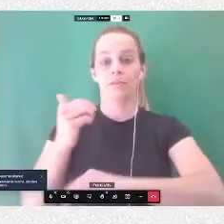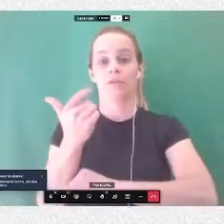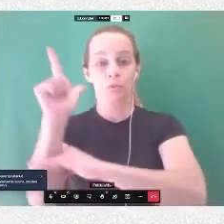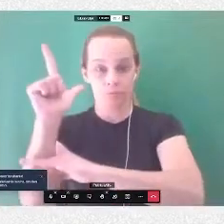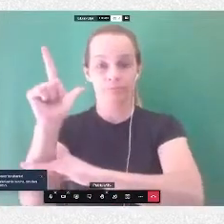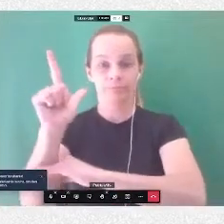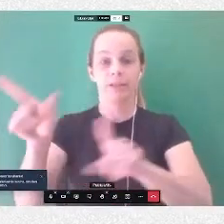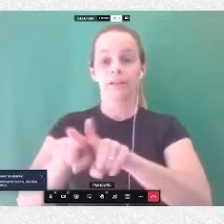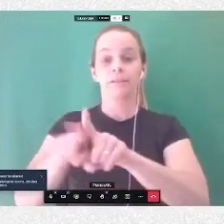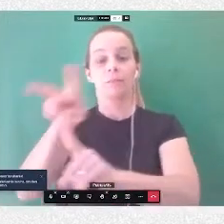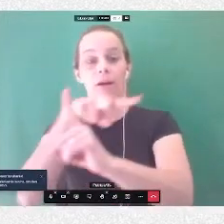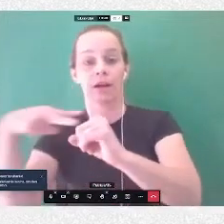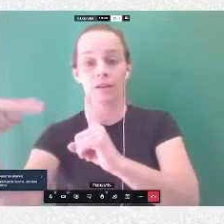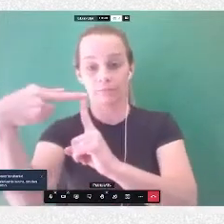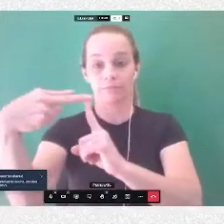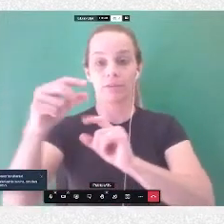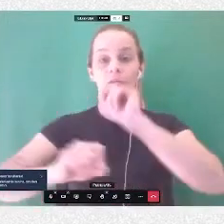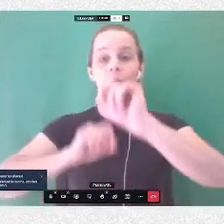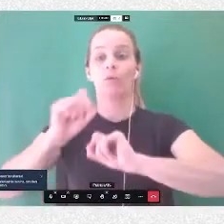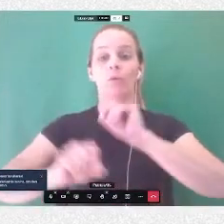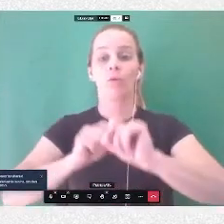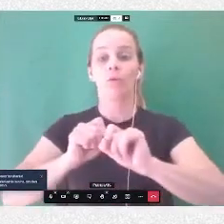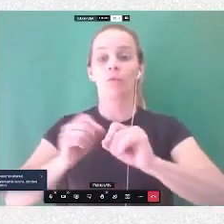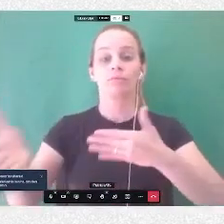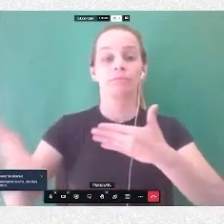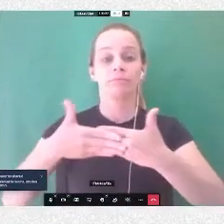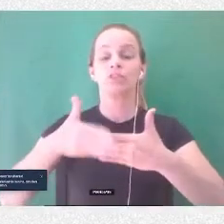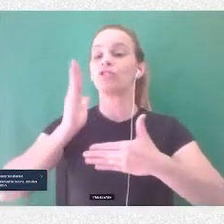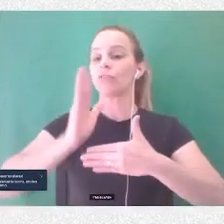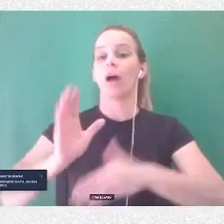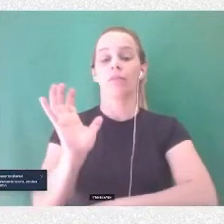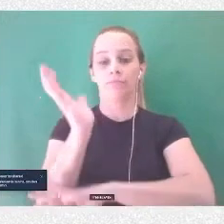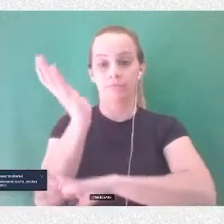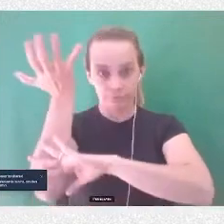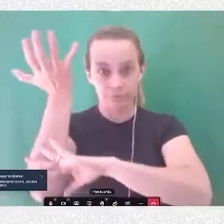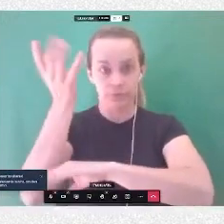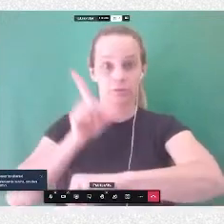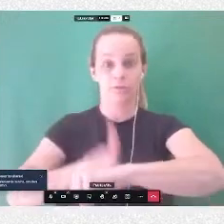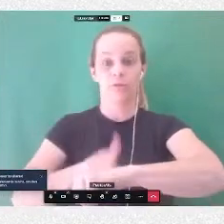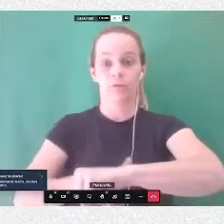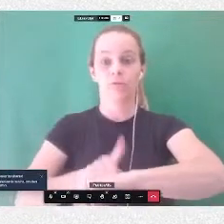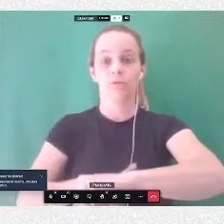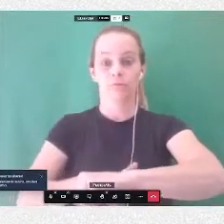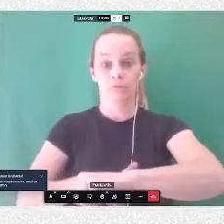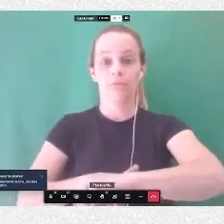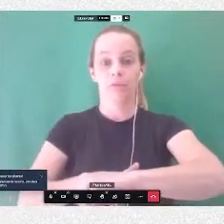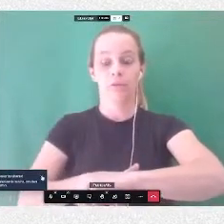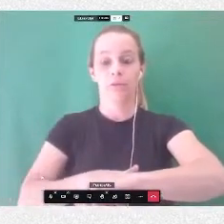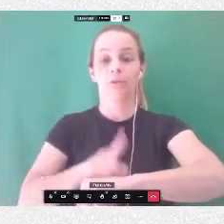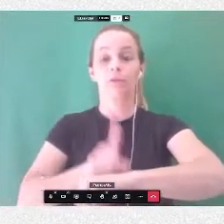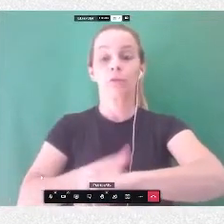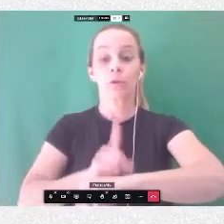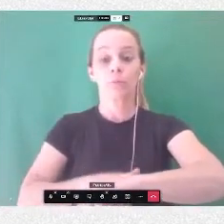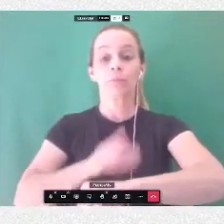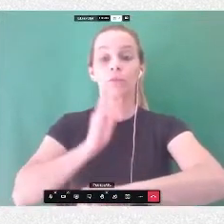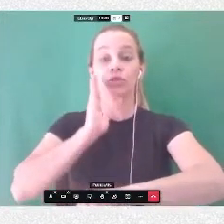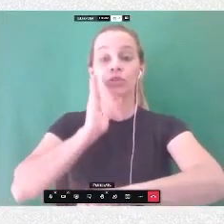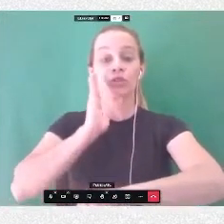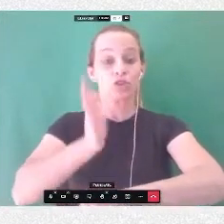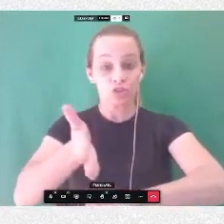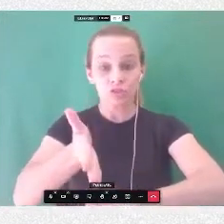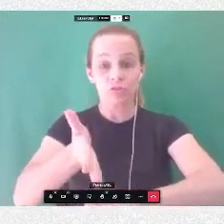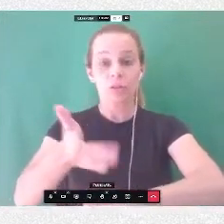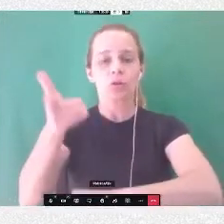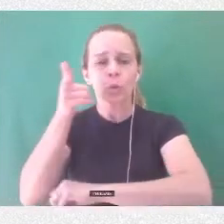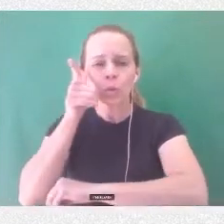analítico retrospectivo. O desfecho já aconteceu no momento que nós estamos recrutando. Então, no momento que nós recrutarmos esses cerca